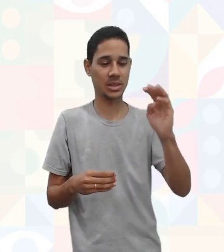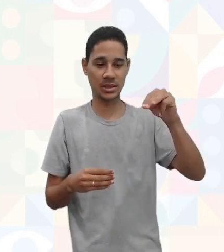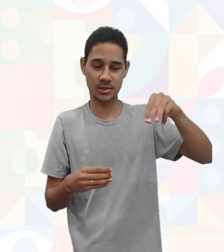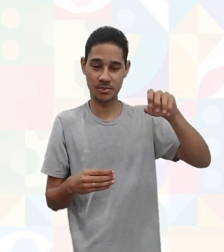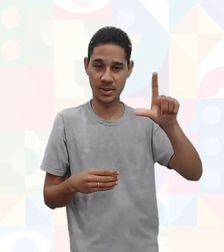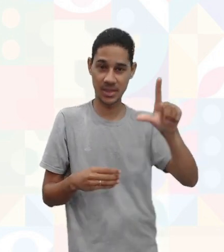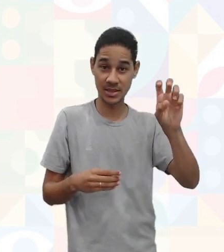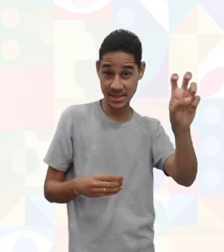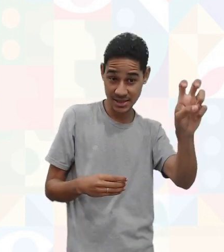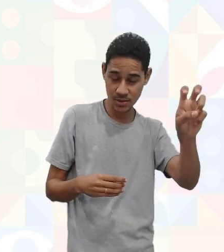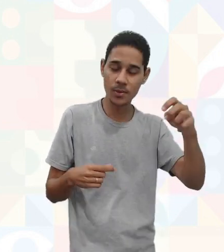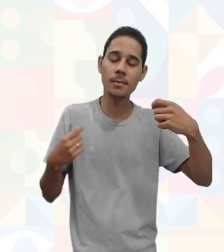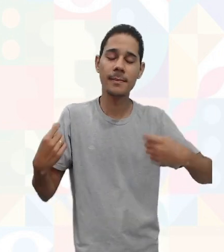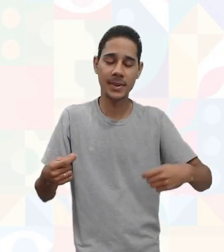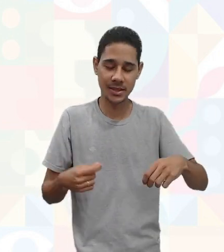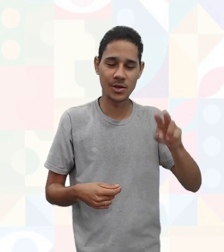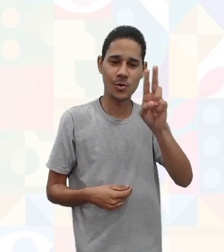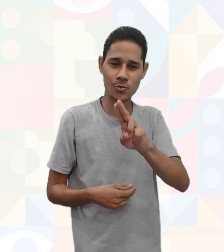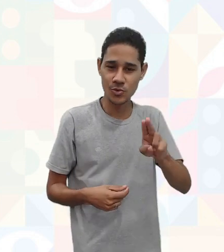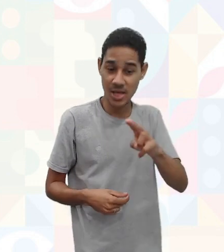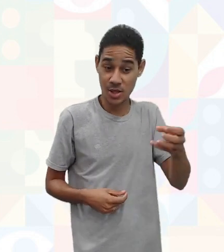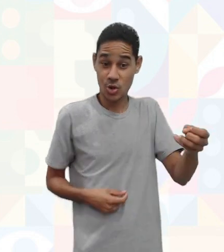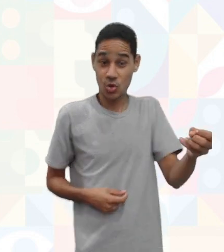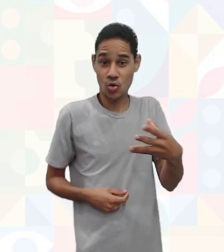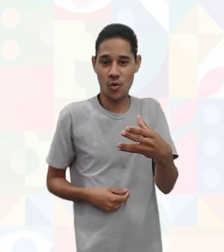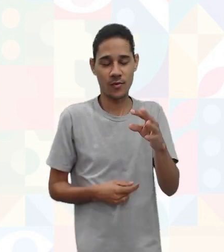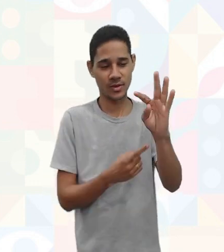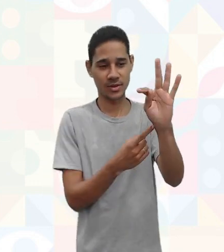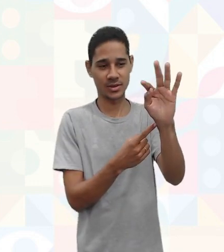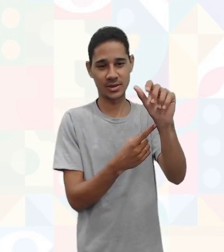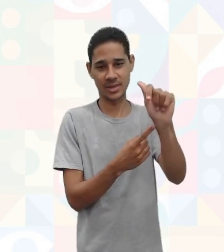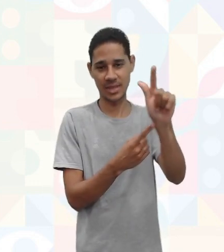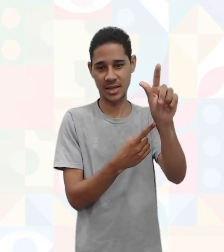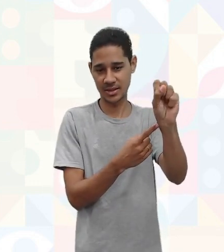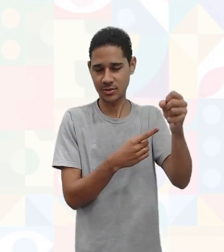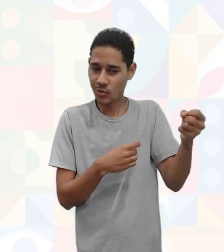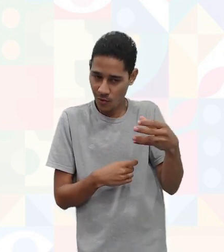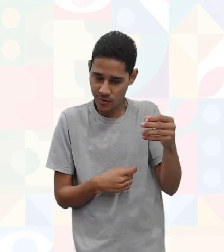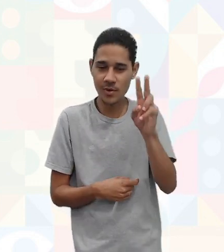utilizar essas novas tags de estrutura.